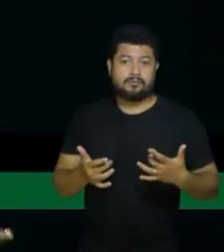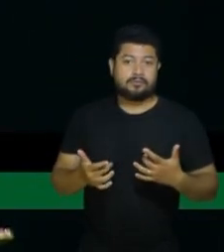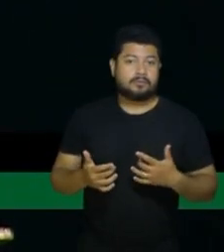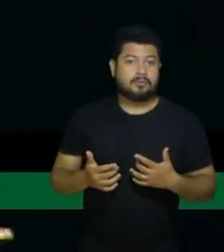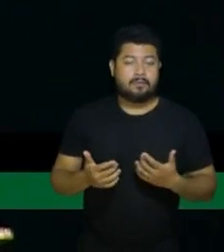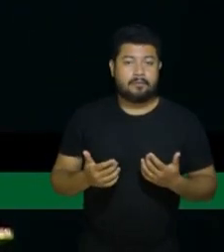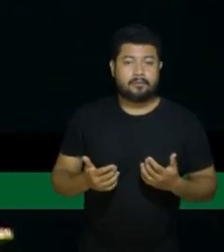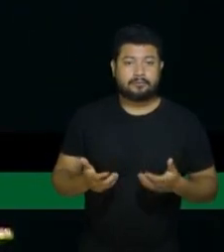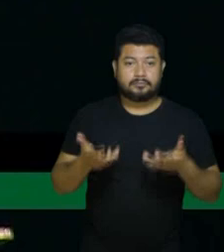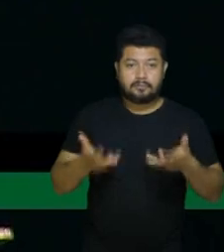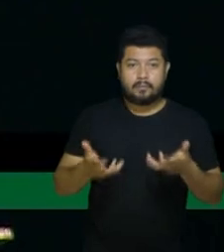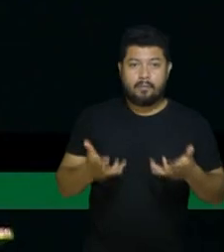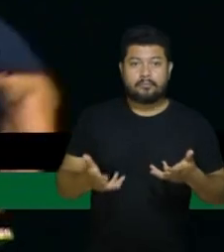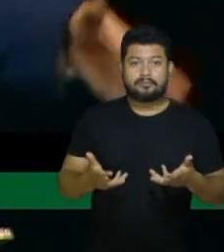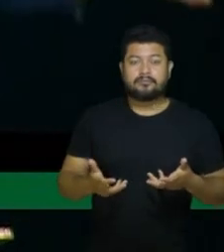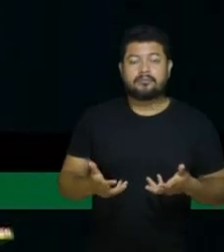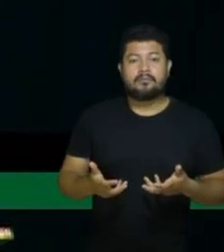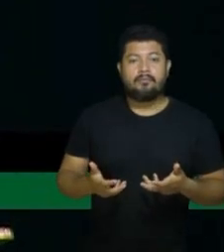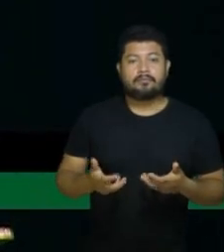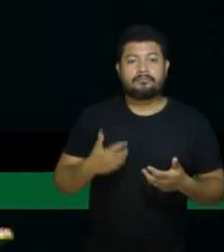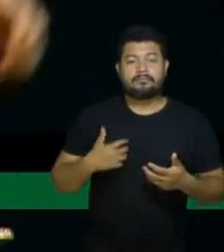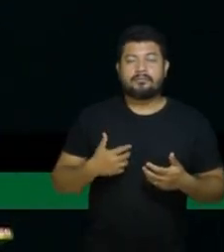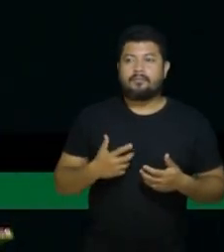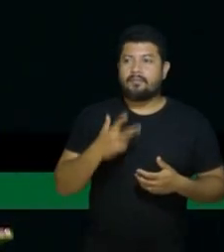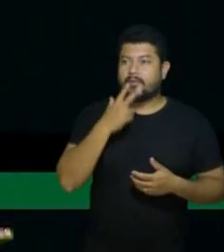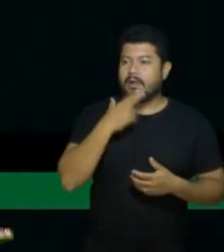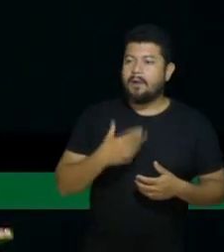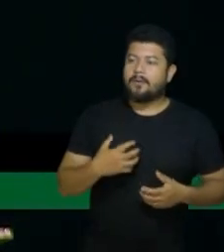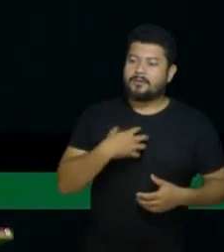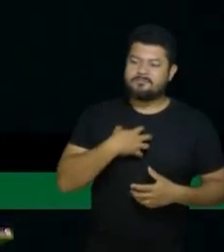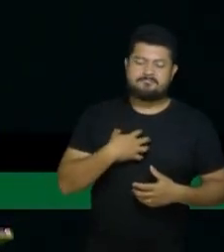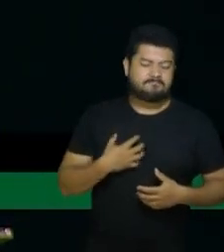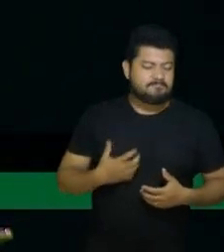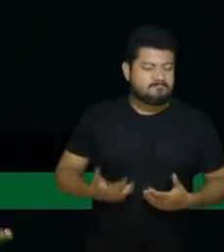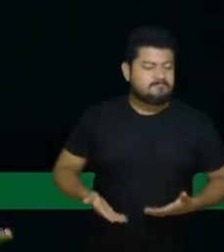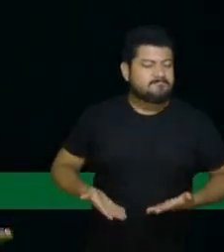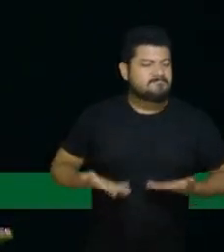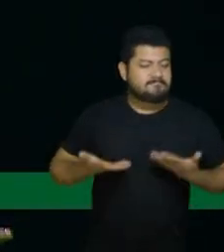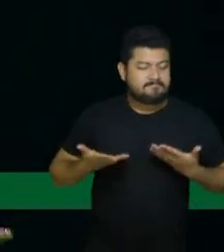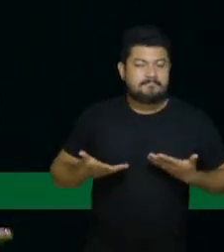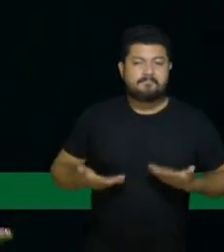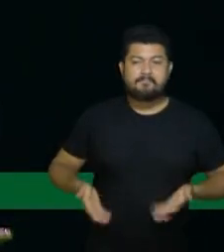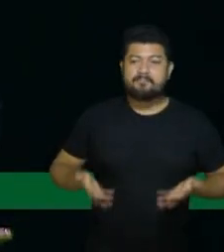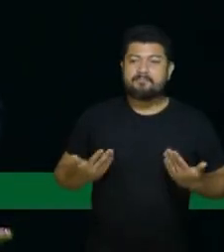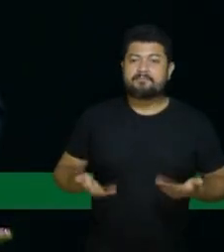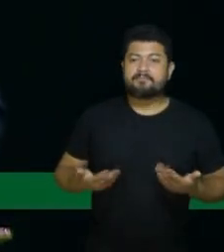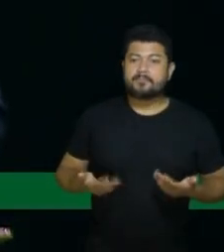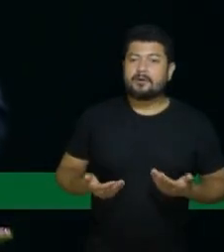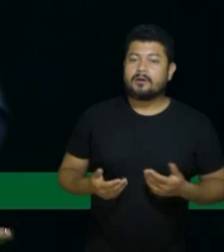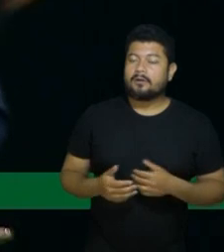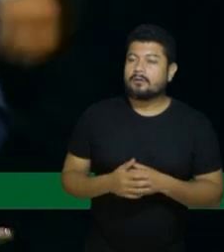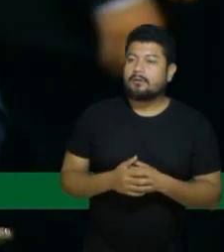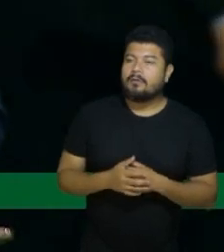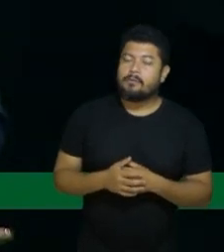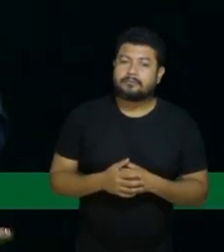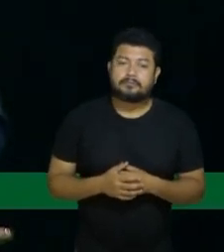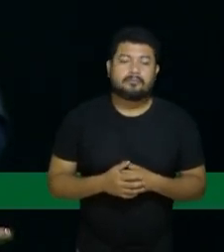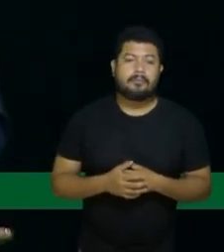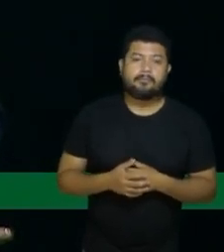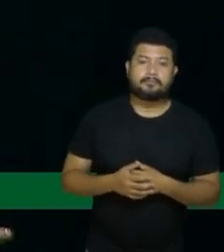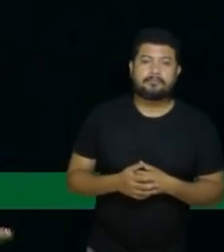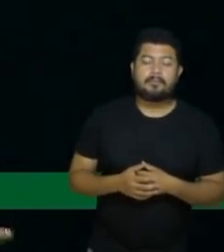sensação de leveza na alma de ser Catarinense de ser blumenauense de ter convivido